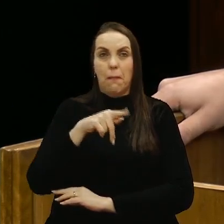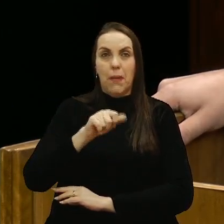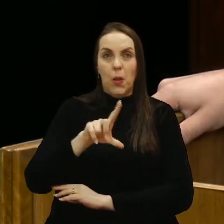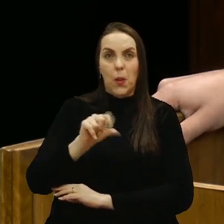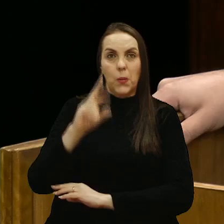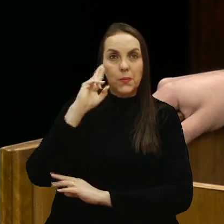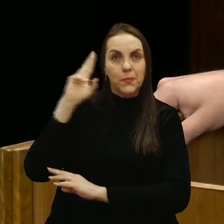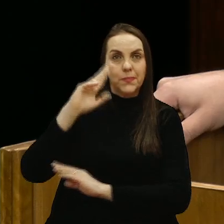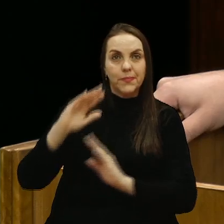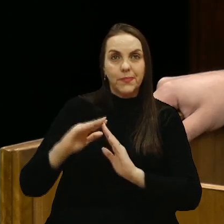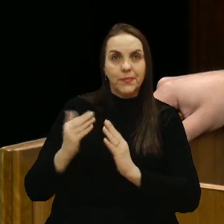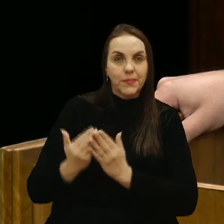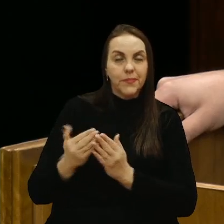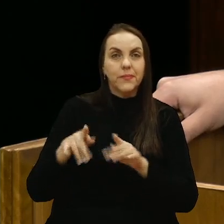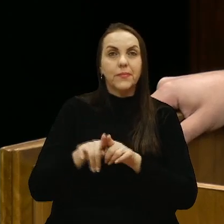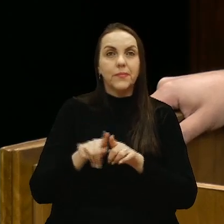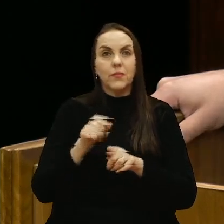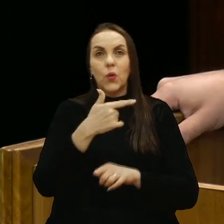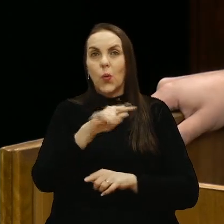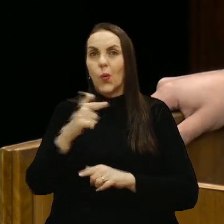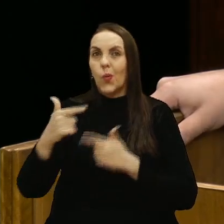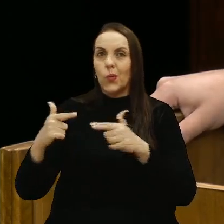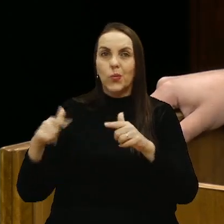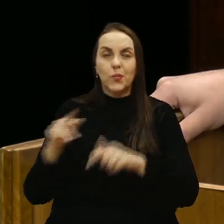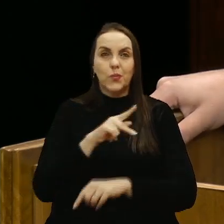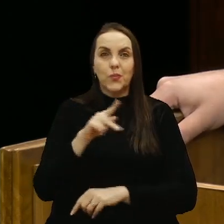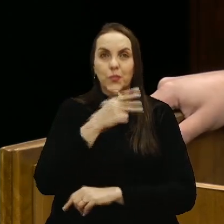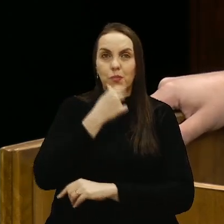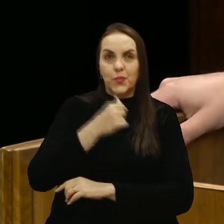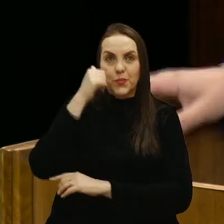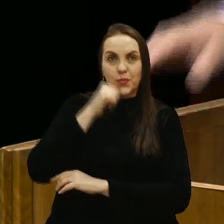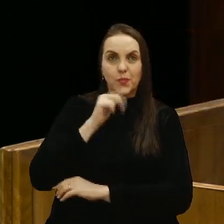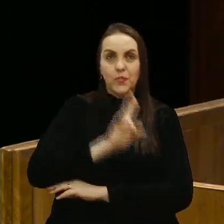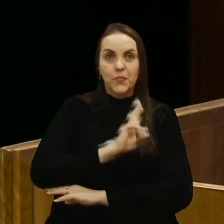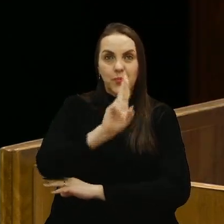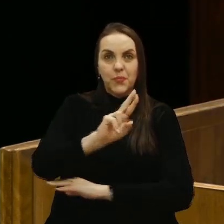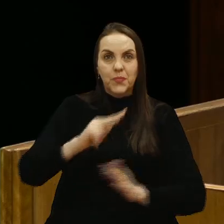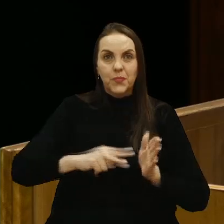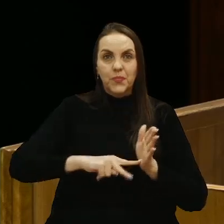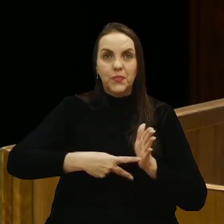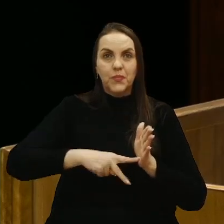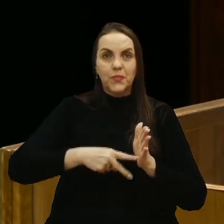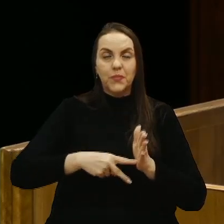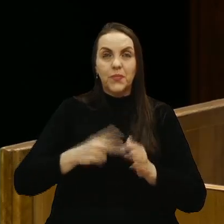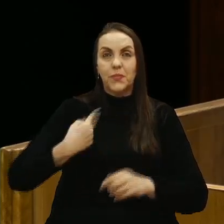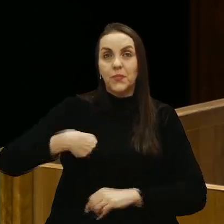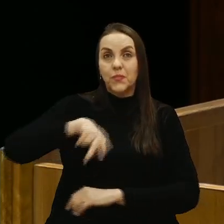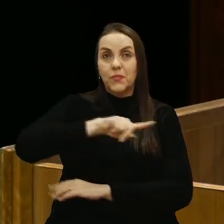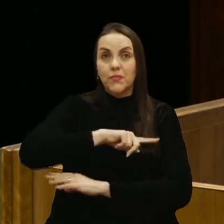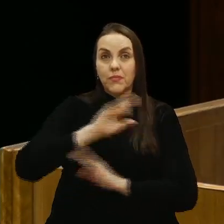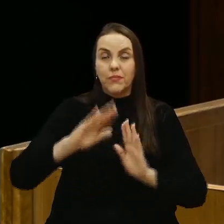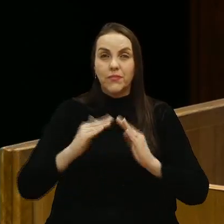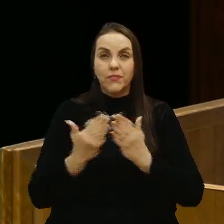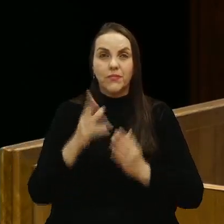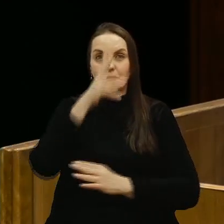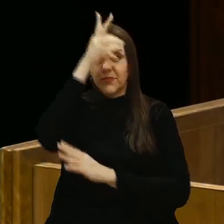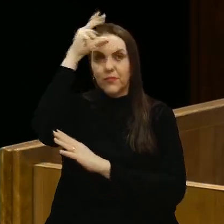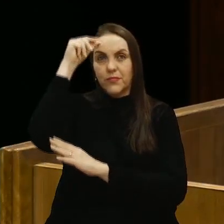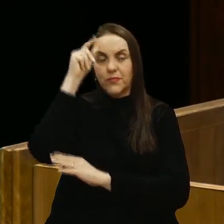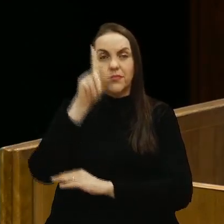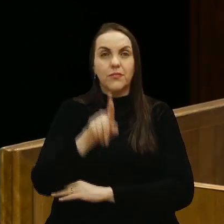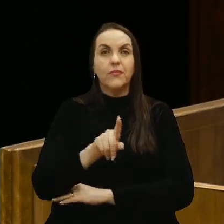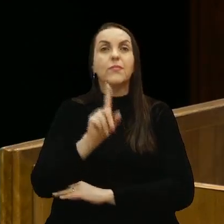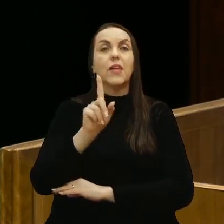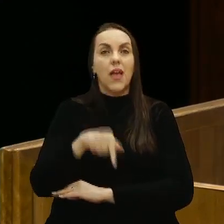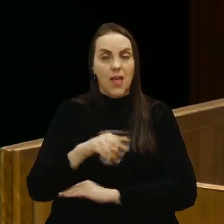escola, outros professores e professoras, a representação do sindicato. As nossas escolas municipais